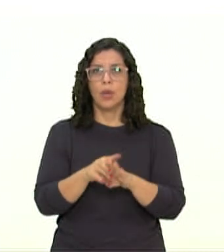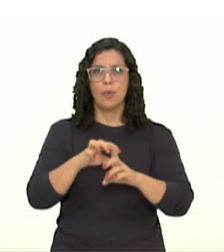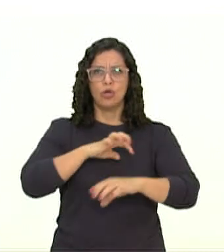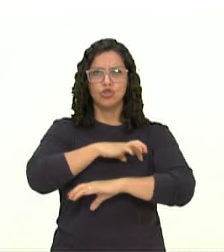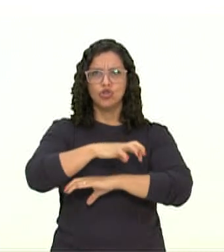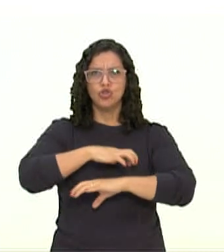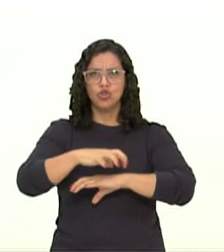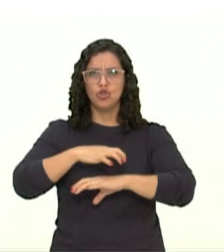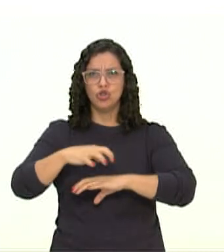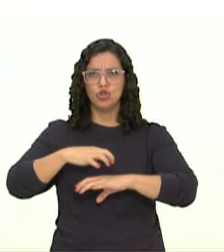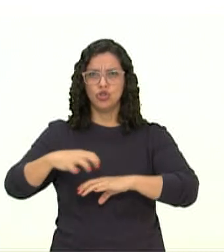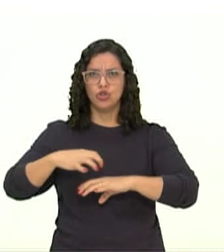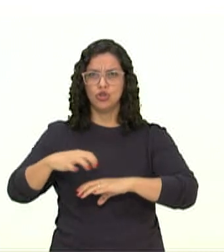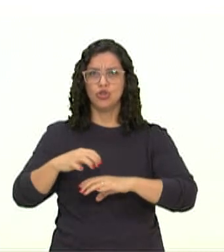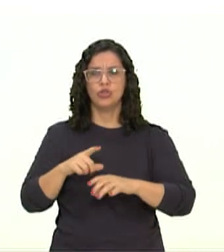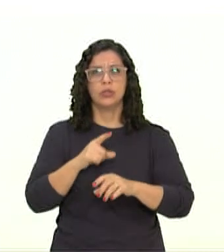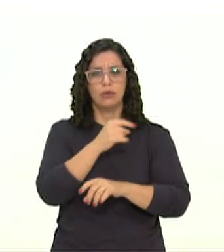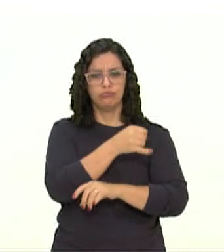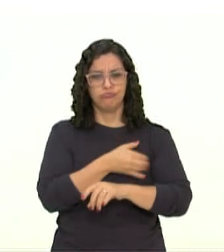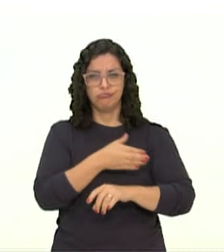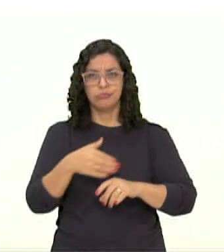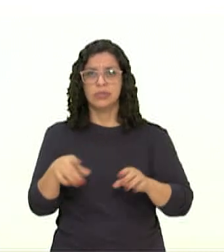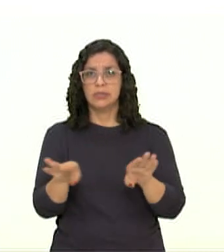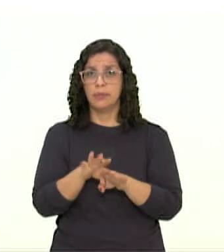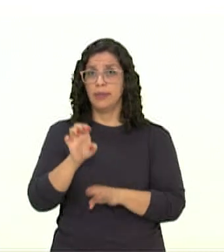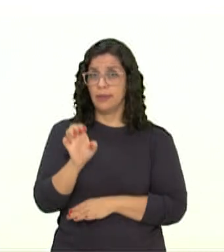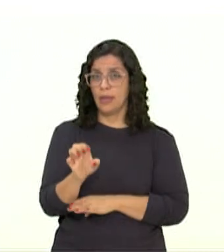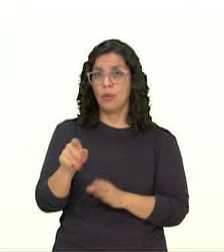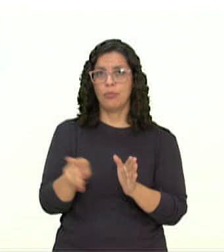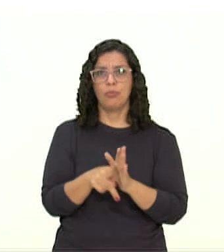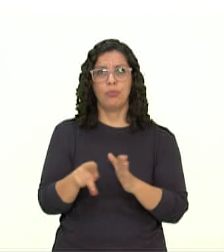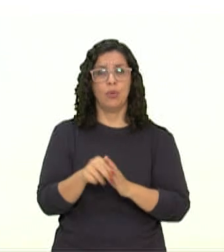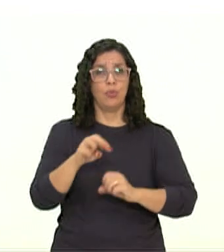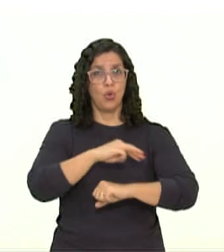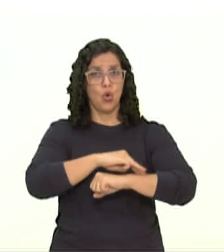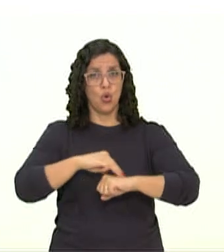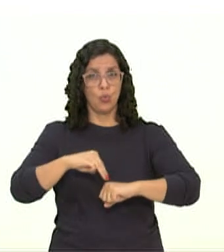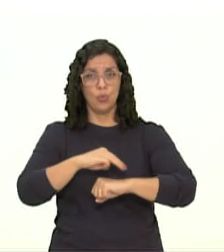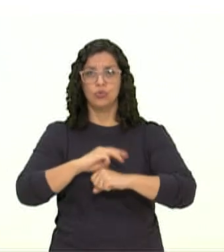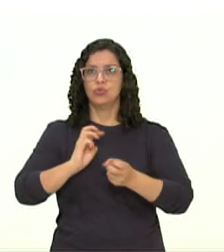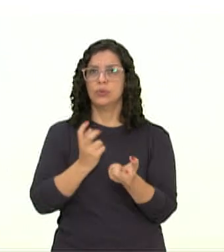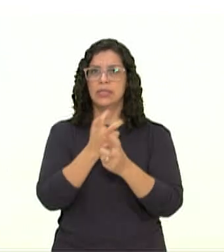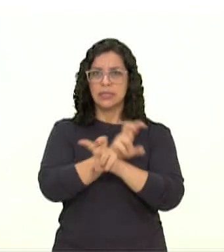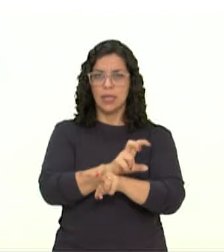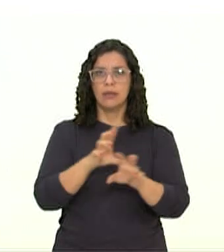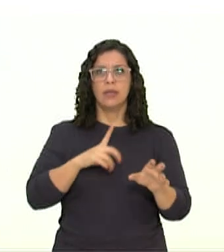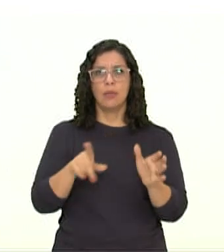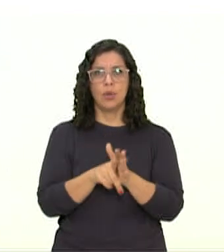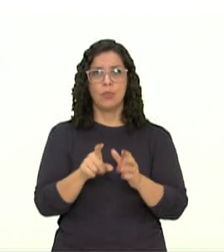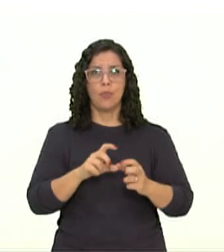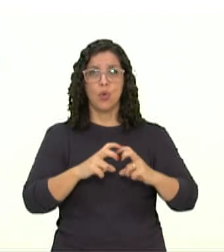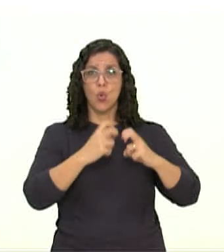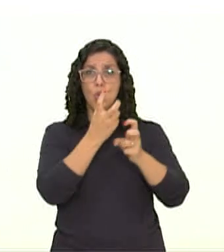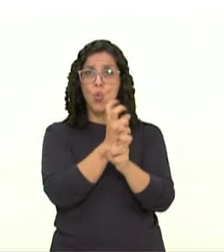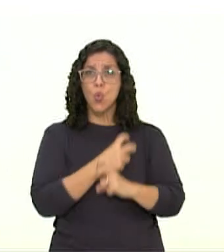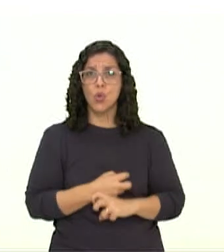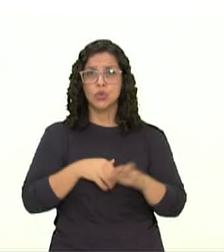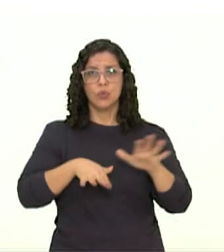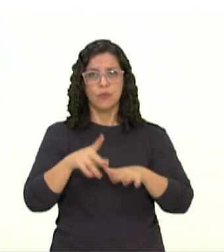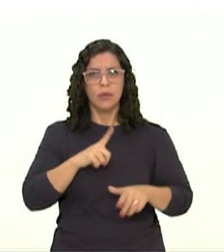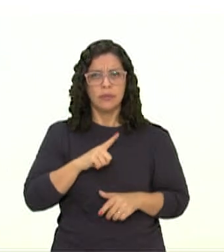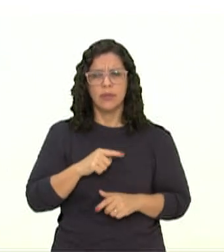estrias longitudinais e transversais. E letra E. O tecido muscular estriado esquelético liga-se aos ossos e atua no